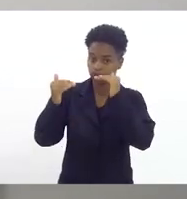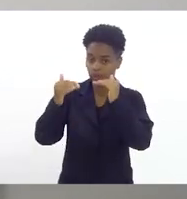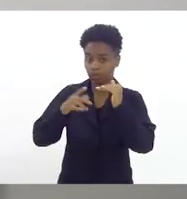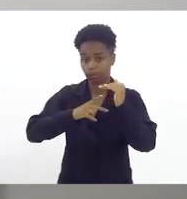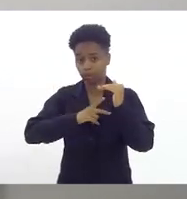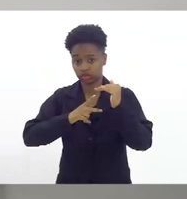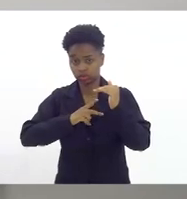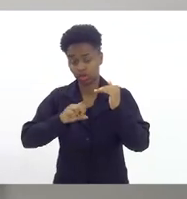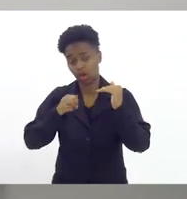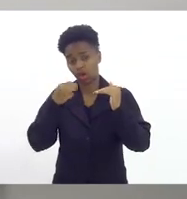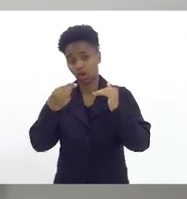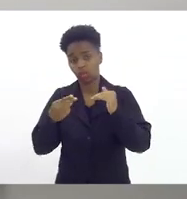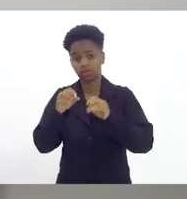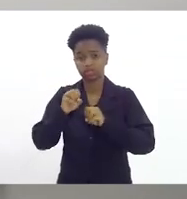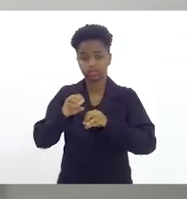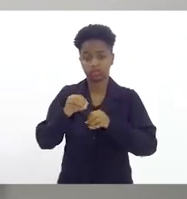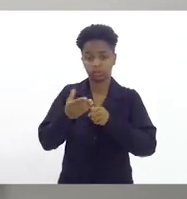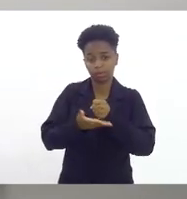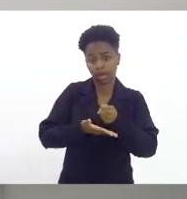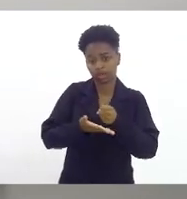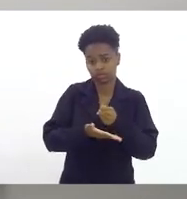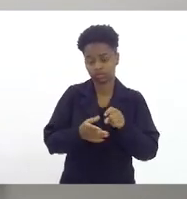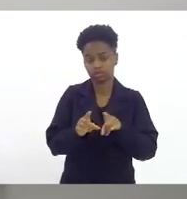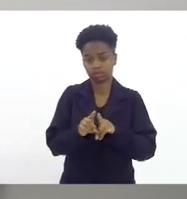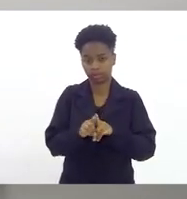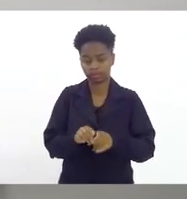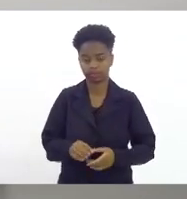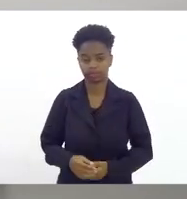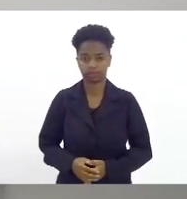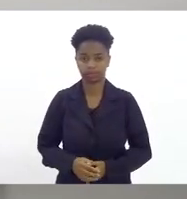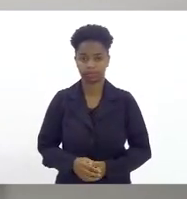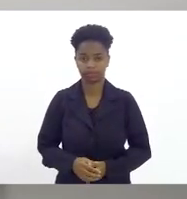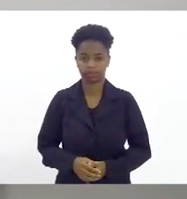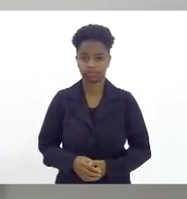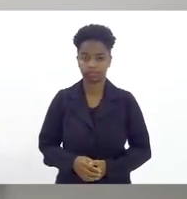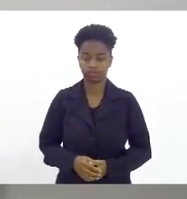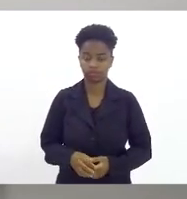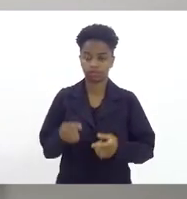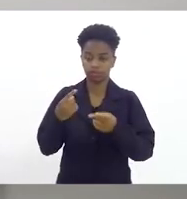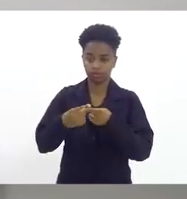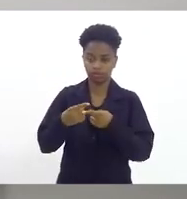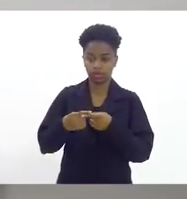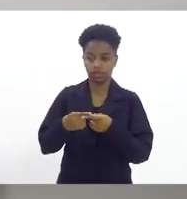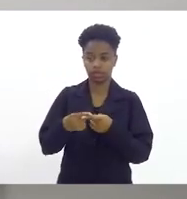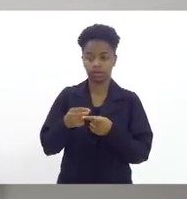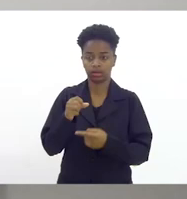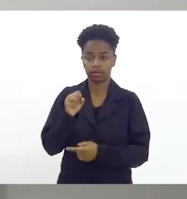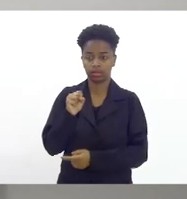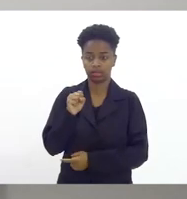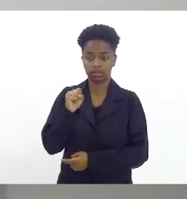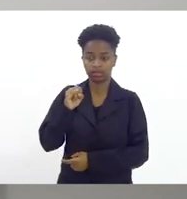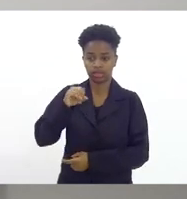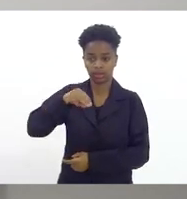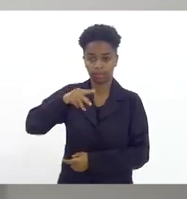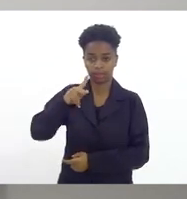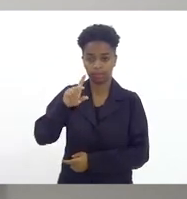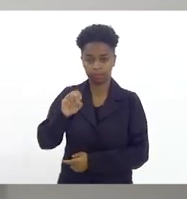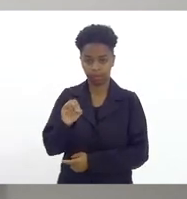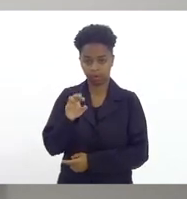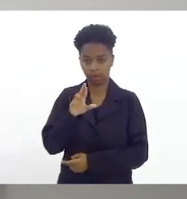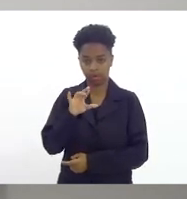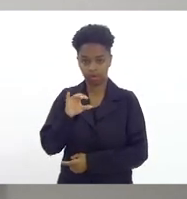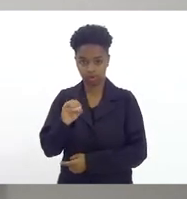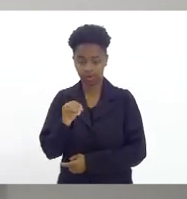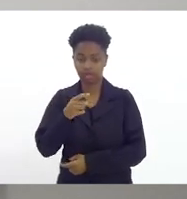na educação superior ou básica da Educação Básica que o SIM para o Rio né Tem com os sindicatos